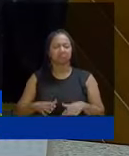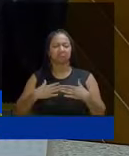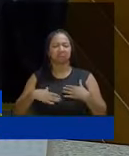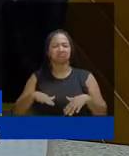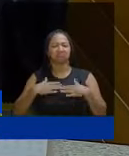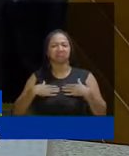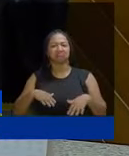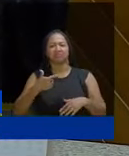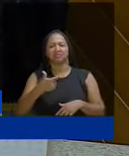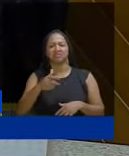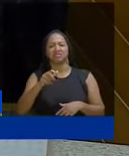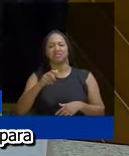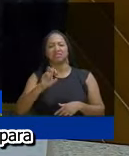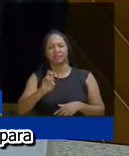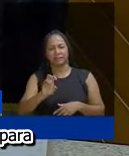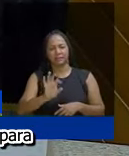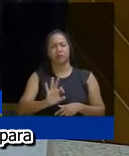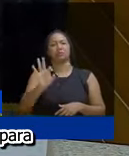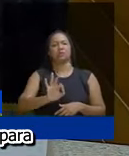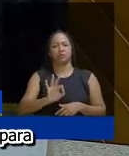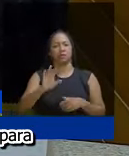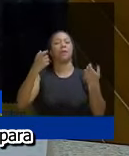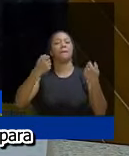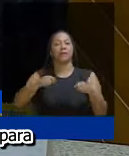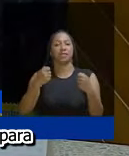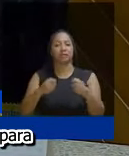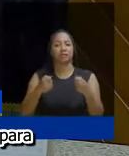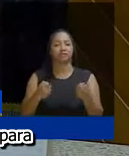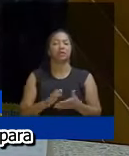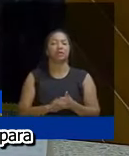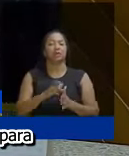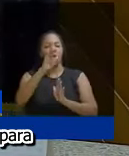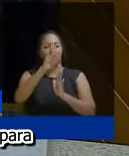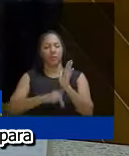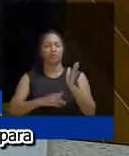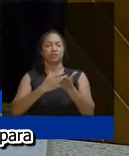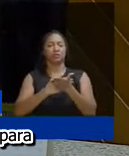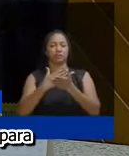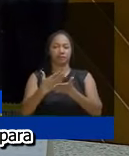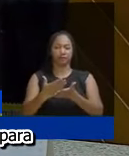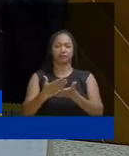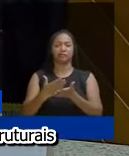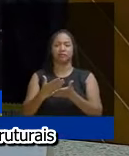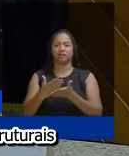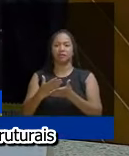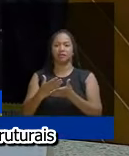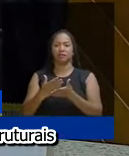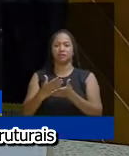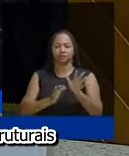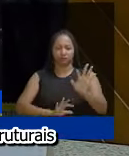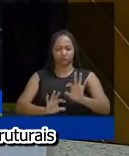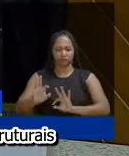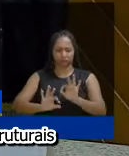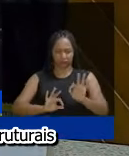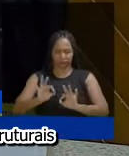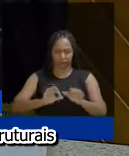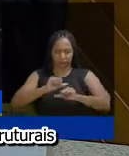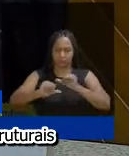25%, e que seria necessário realizar ajustes no projeto inicial para se adequar a